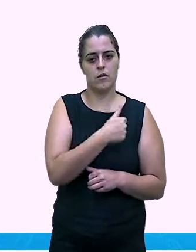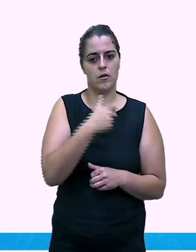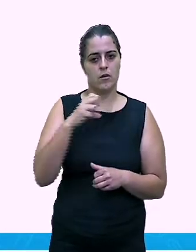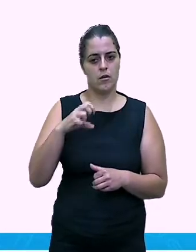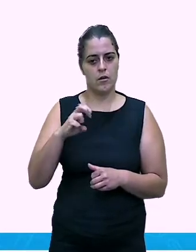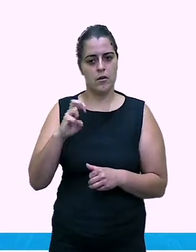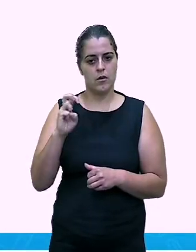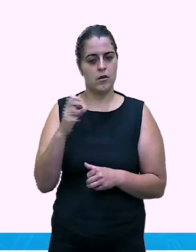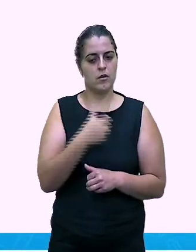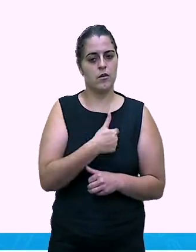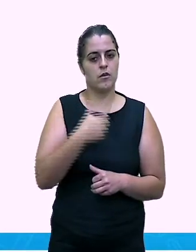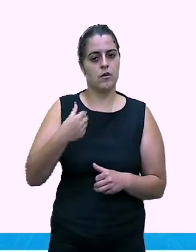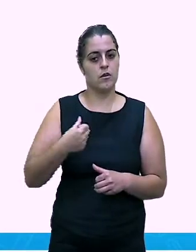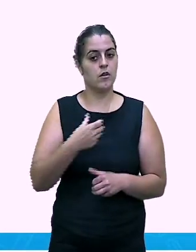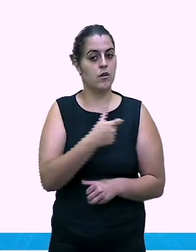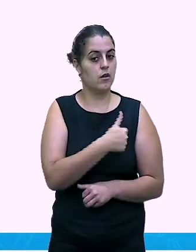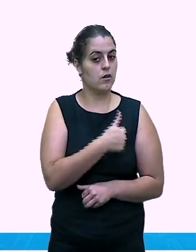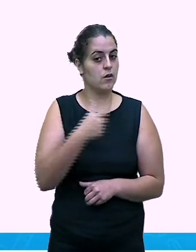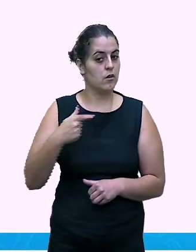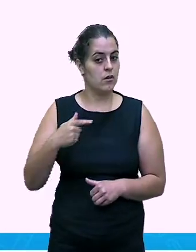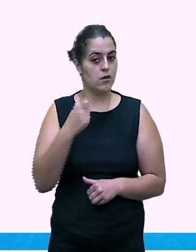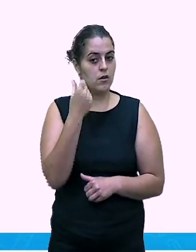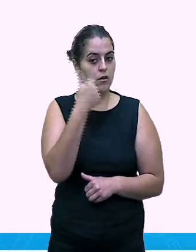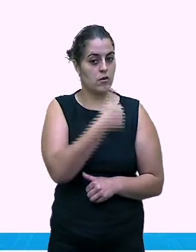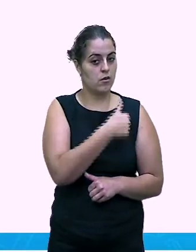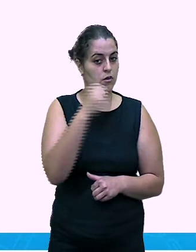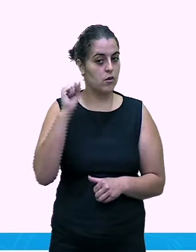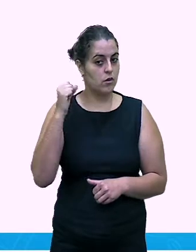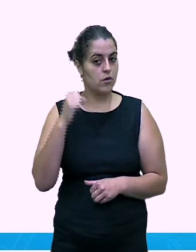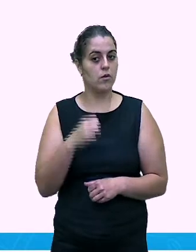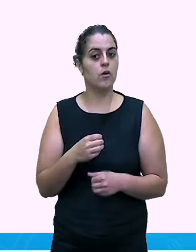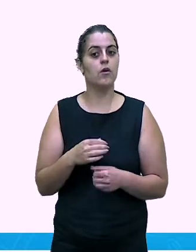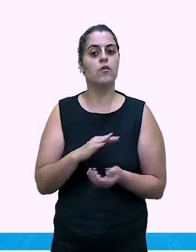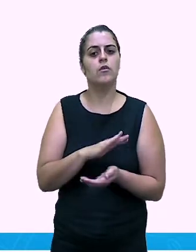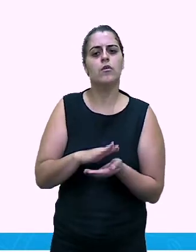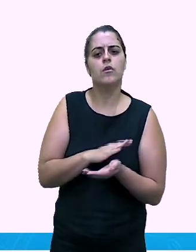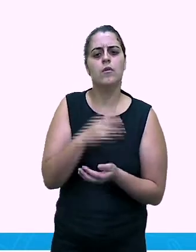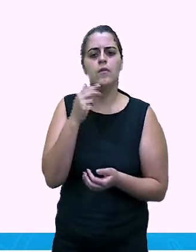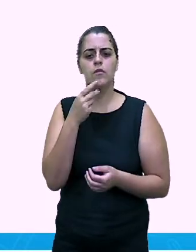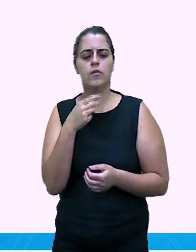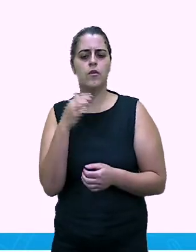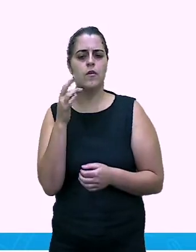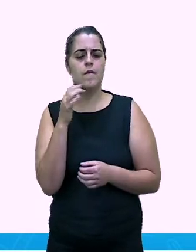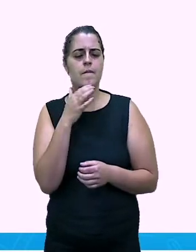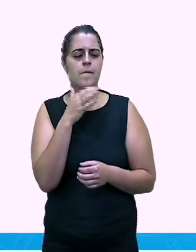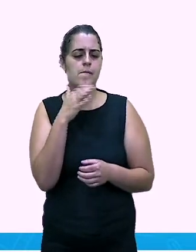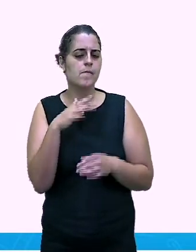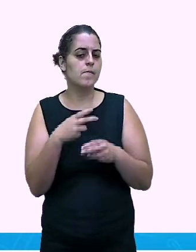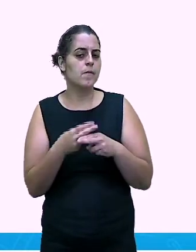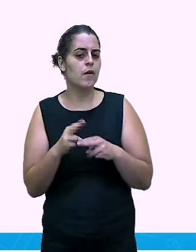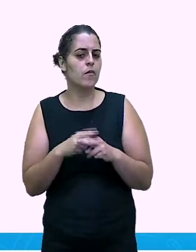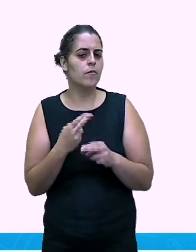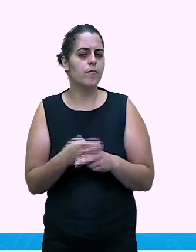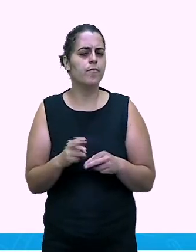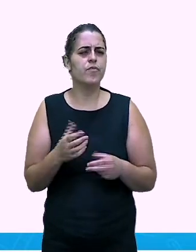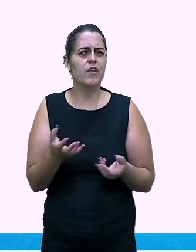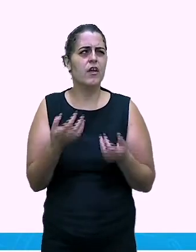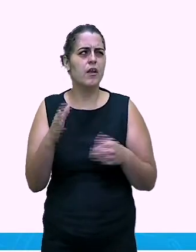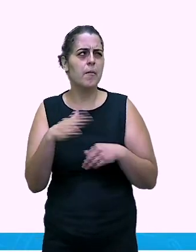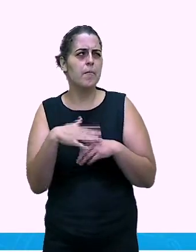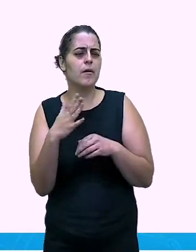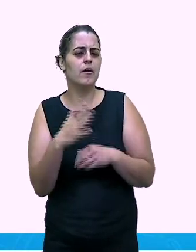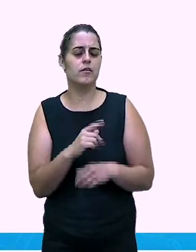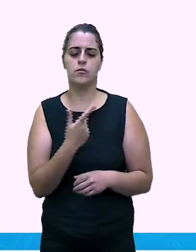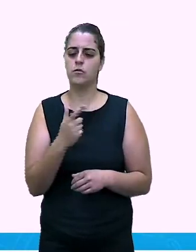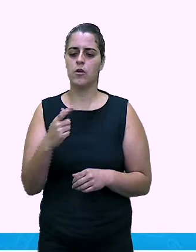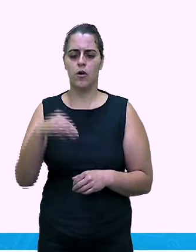15, 16, 17, 18 brigadeiros. E aí uma queria mais do que a outra, a sobrinha. E ela falou